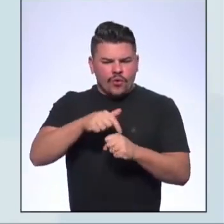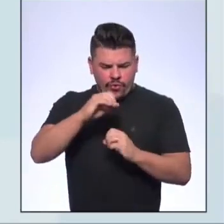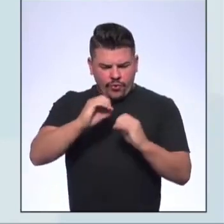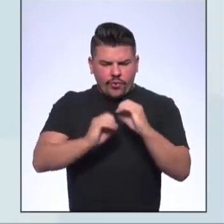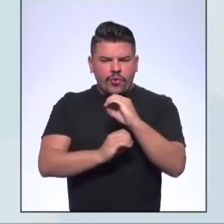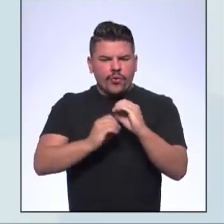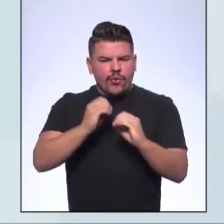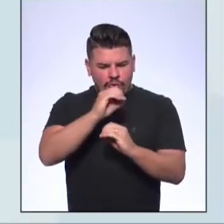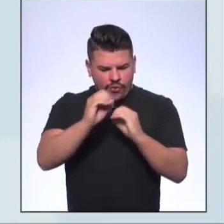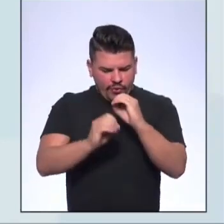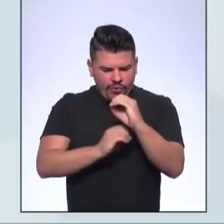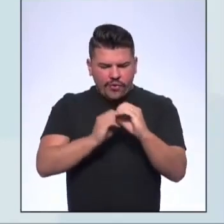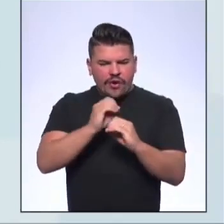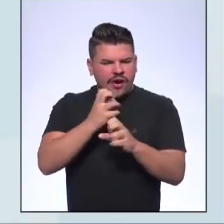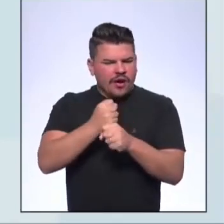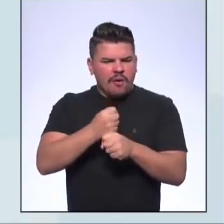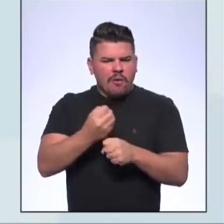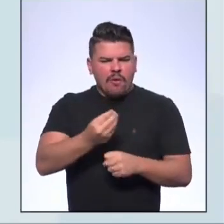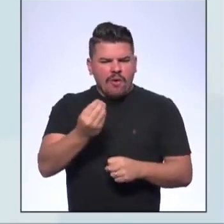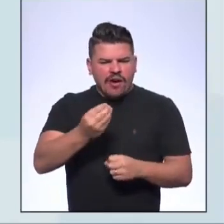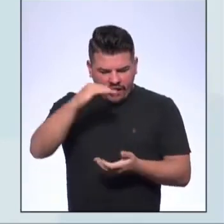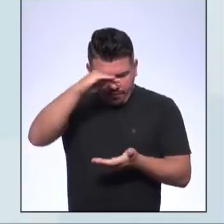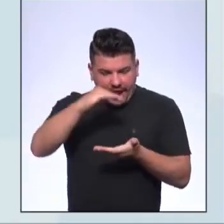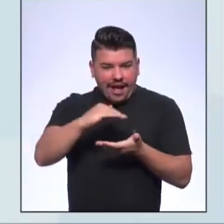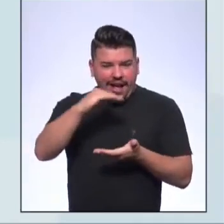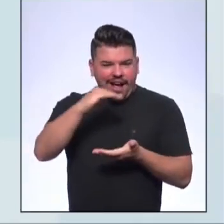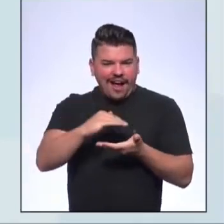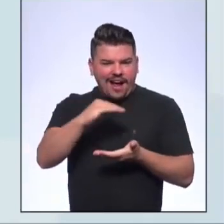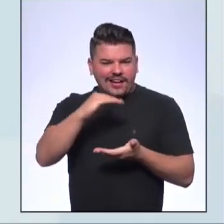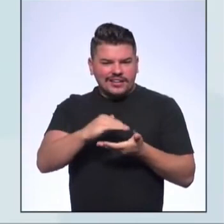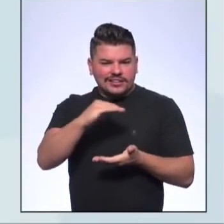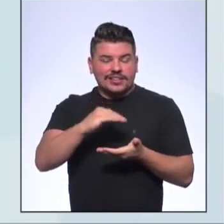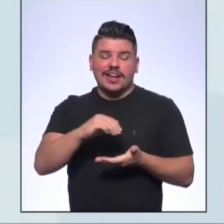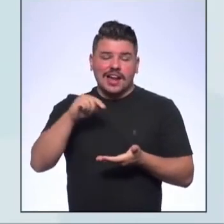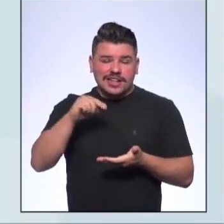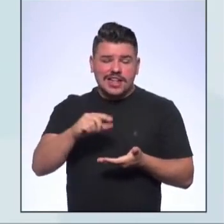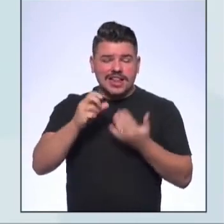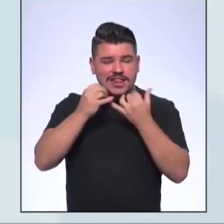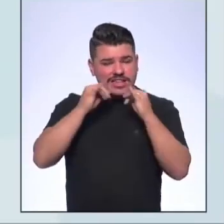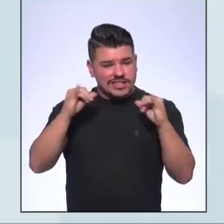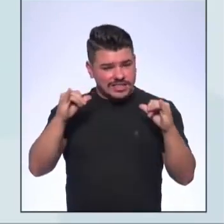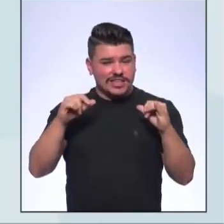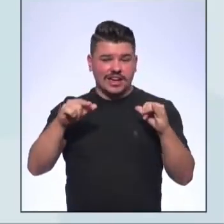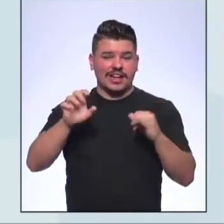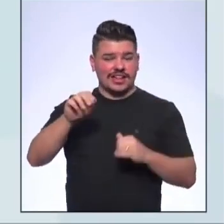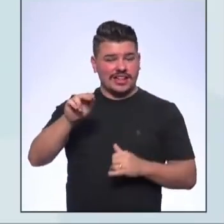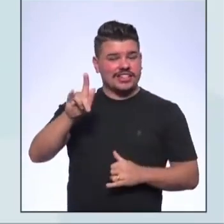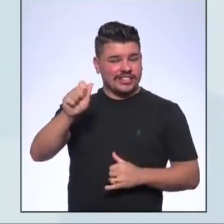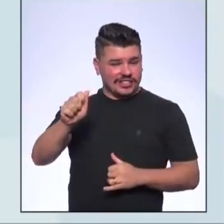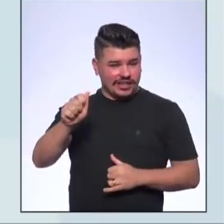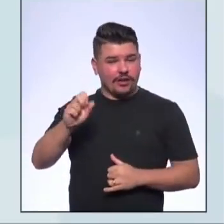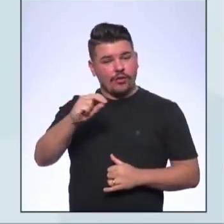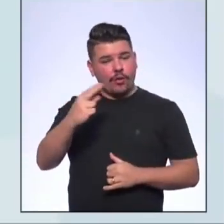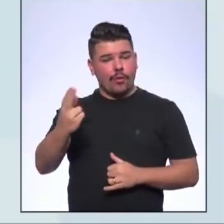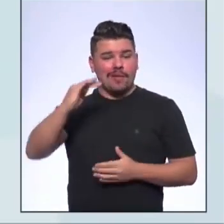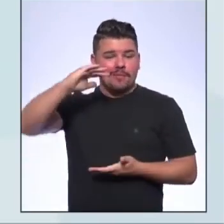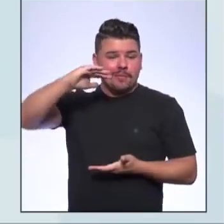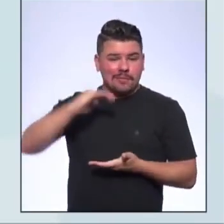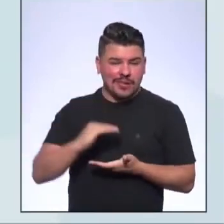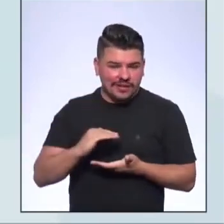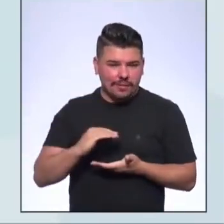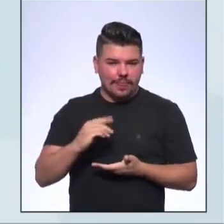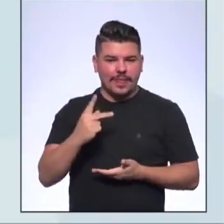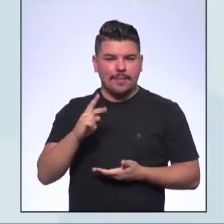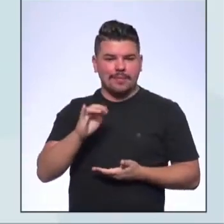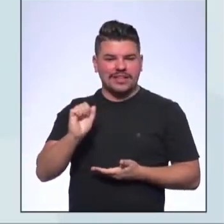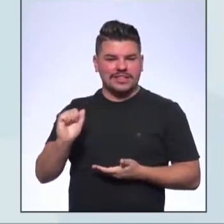Você vai pegar a pressão. Lembra? Se você fornecer energia para o sistema, você pode variar também a pressão dele também, né?